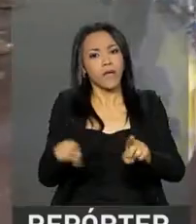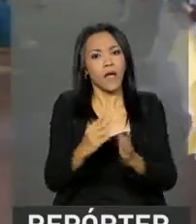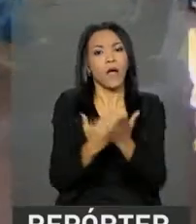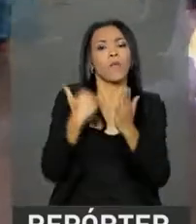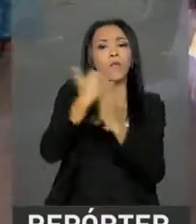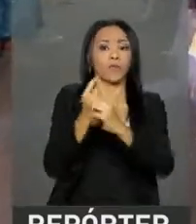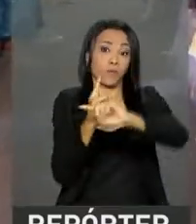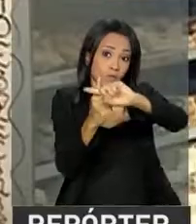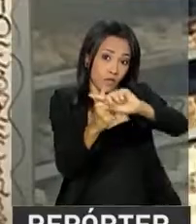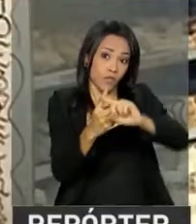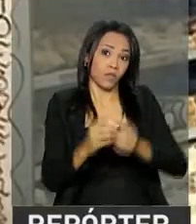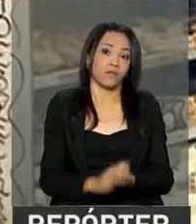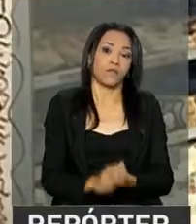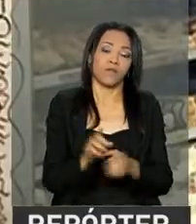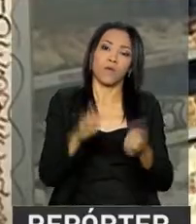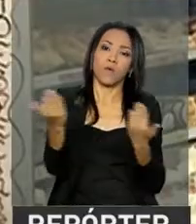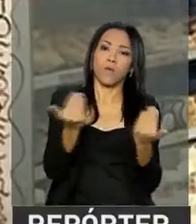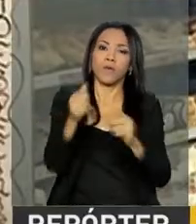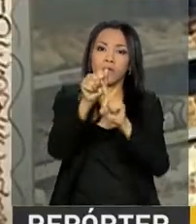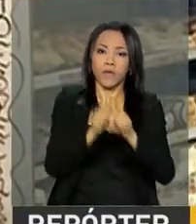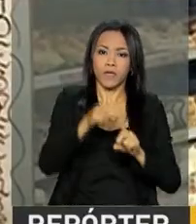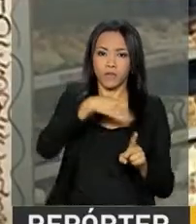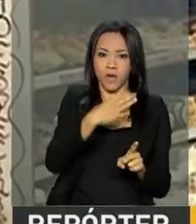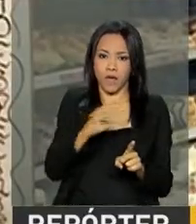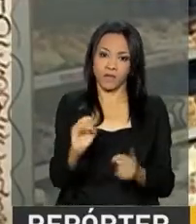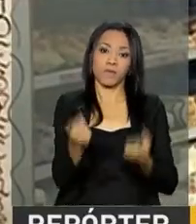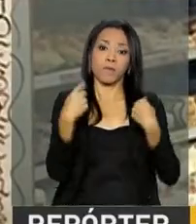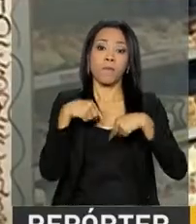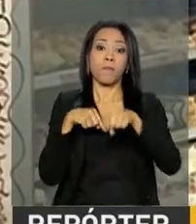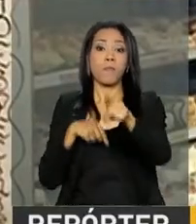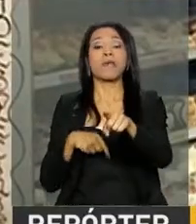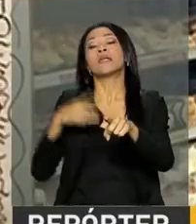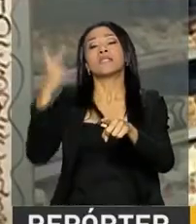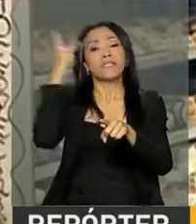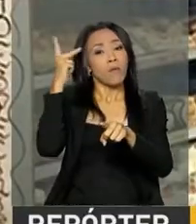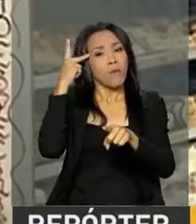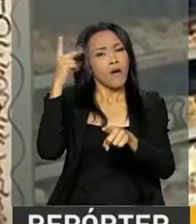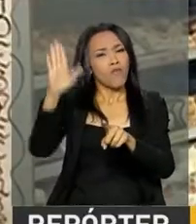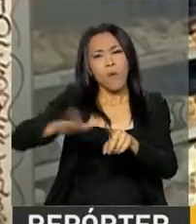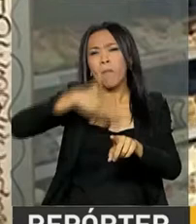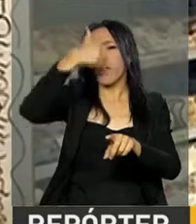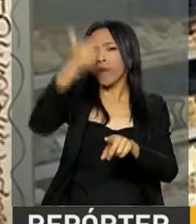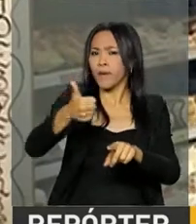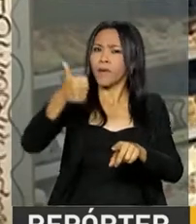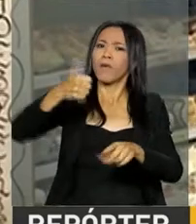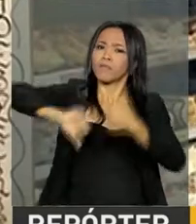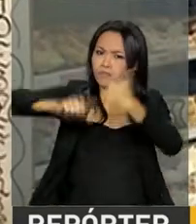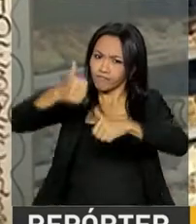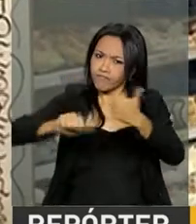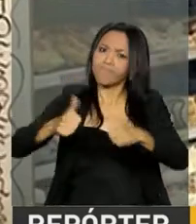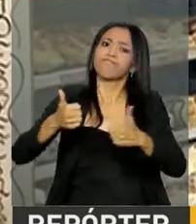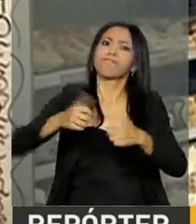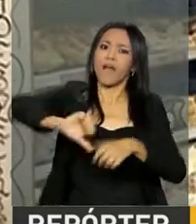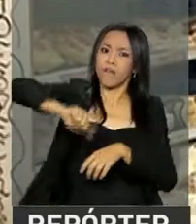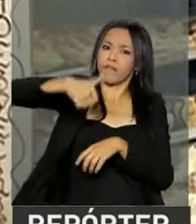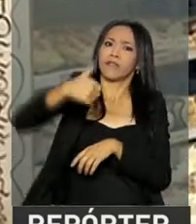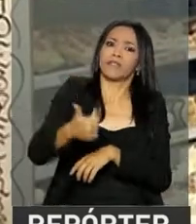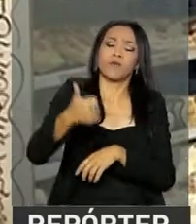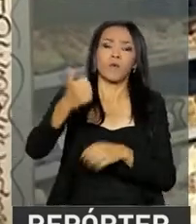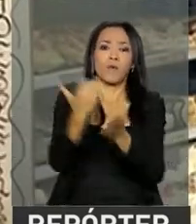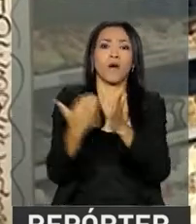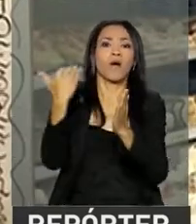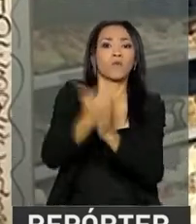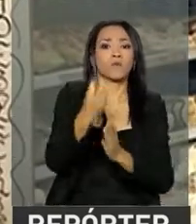frente a março segundo a pesquisa são paulo foi o estado com o melhor desempenho do varejo em abril com alta de 8 lula 2%